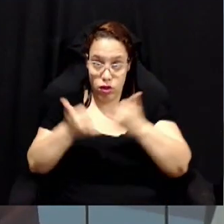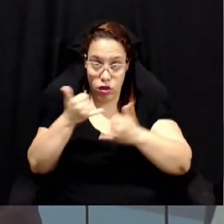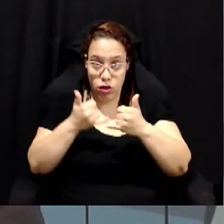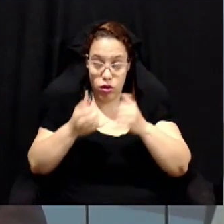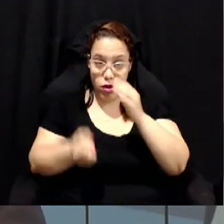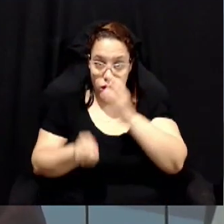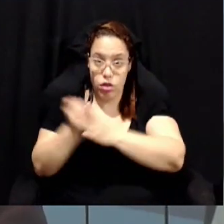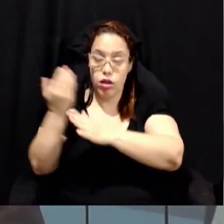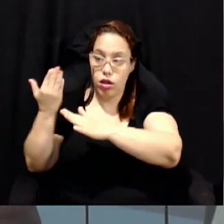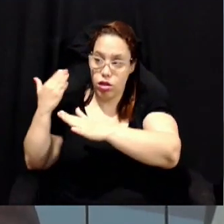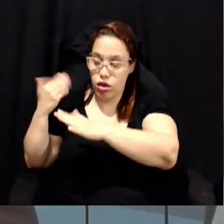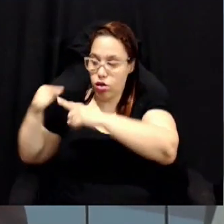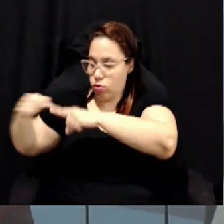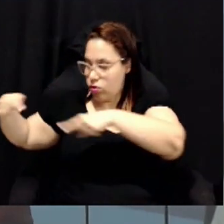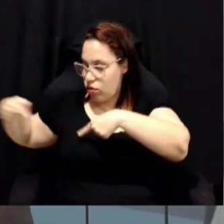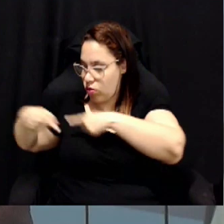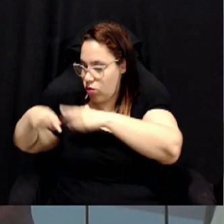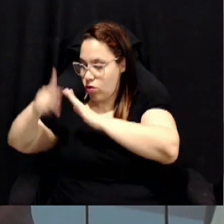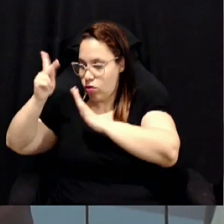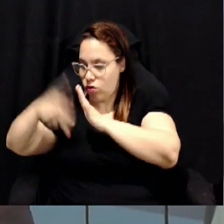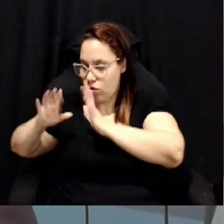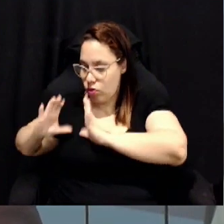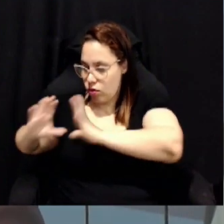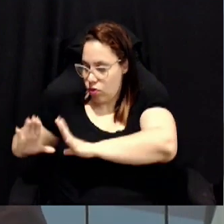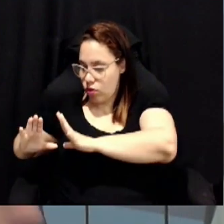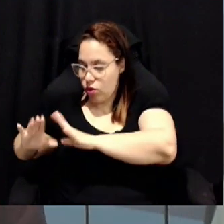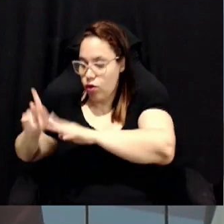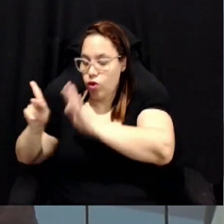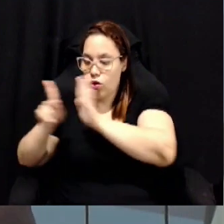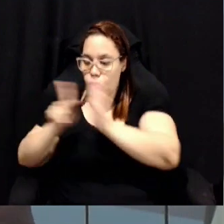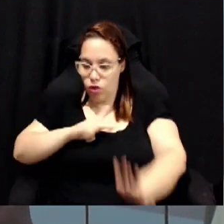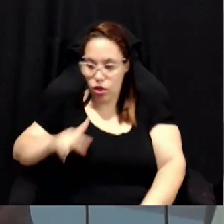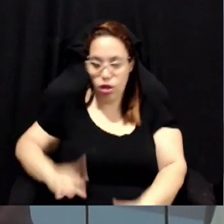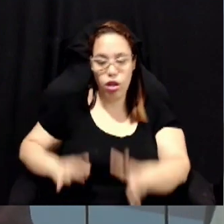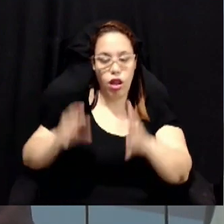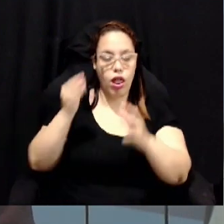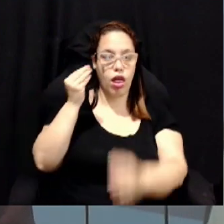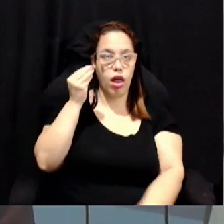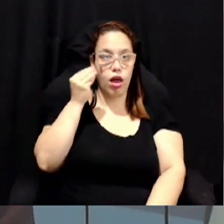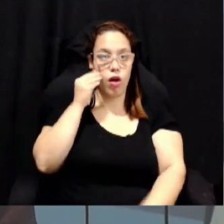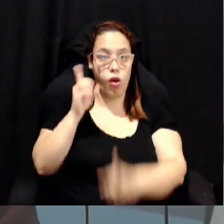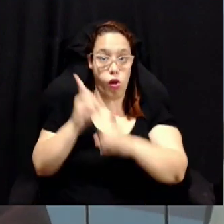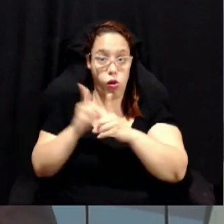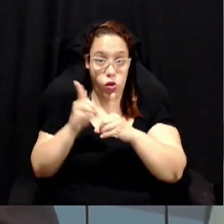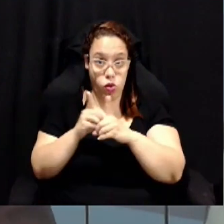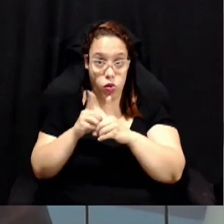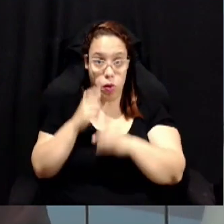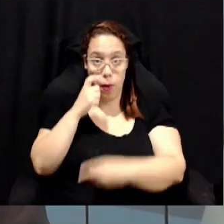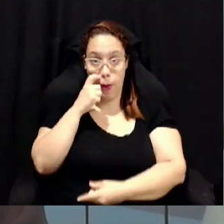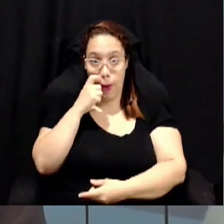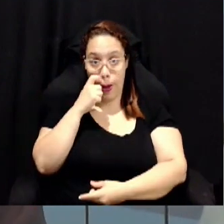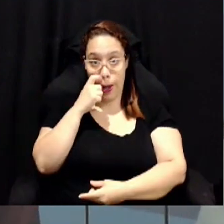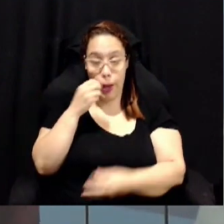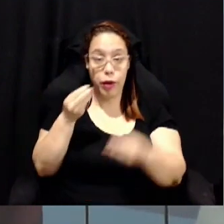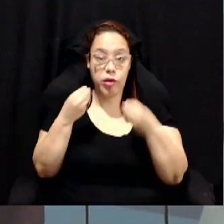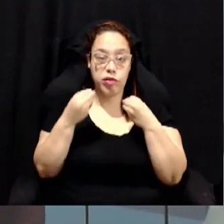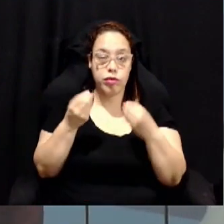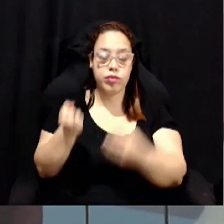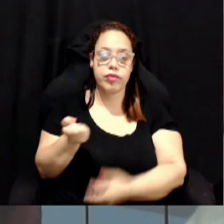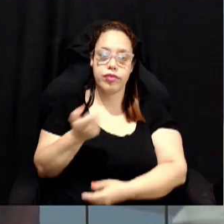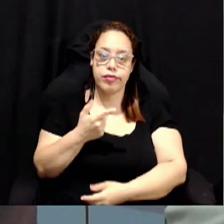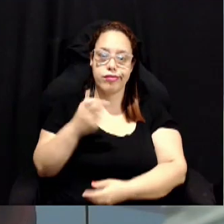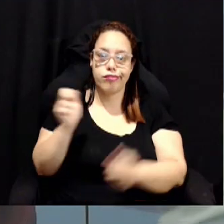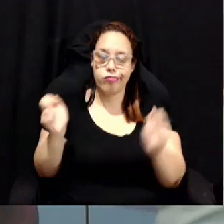atrás. Prontamente ali o presidente atendeu a demanda, já mandou providenciar como tinha que fazer. Ótimo. Nós estamos atentos a